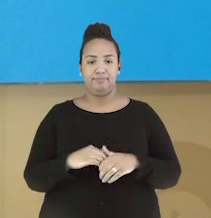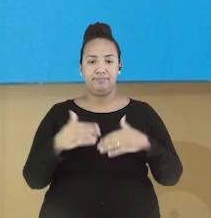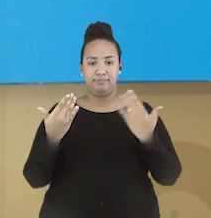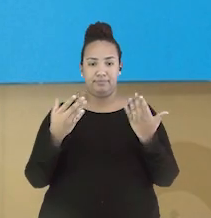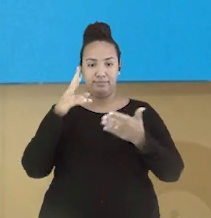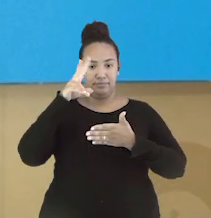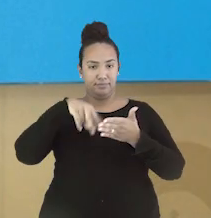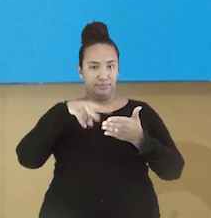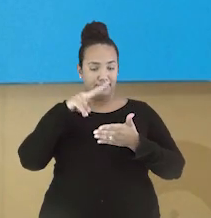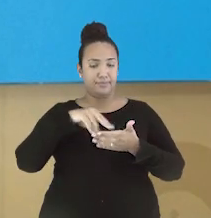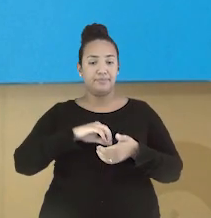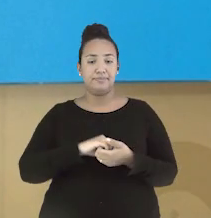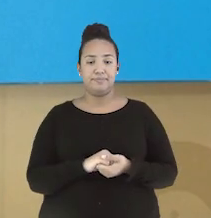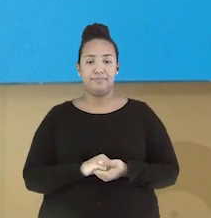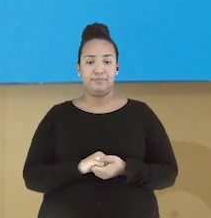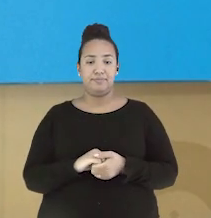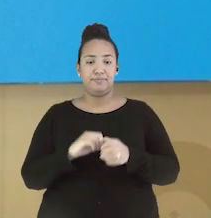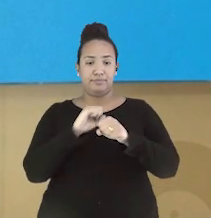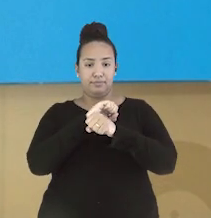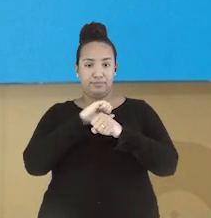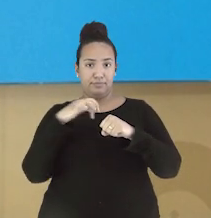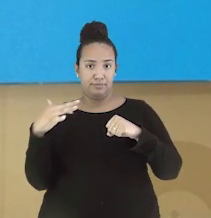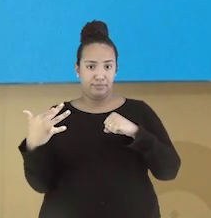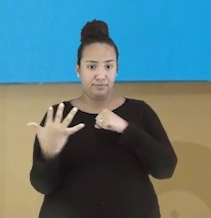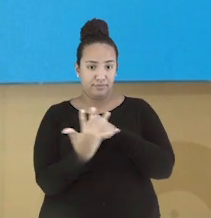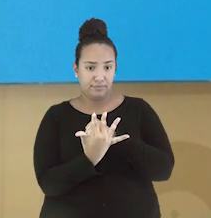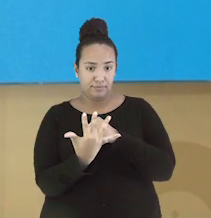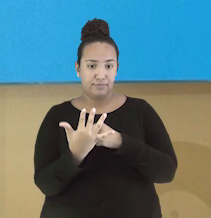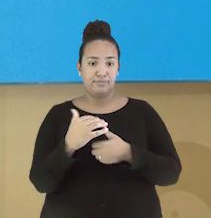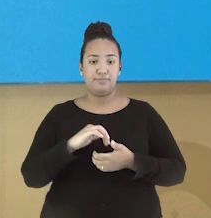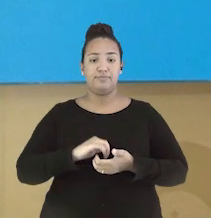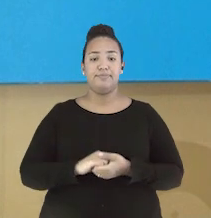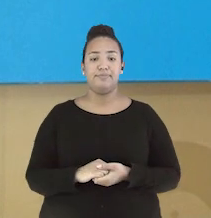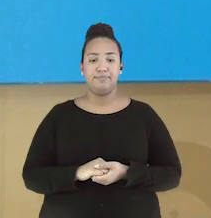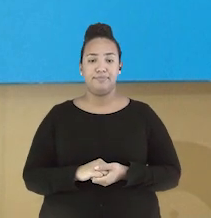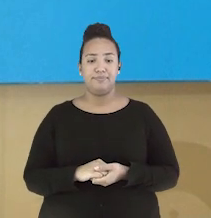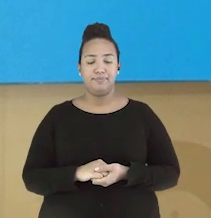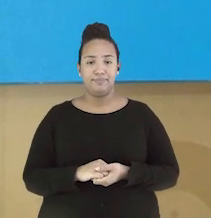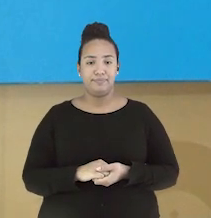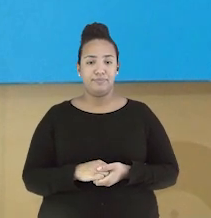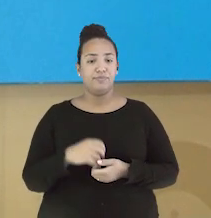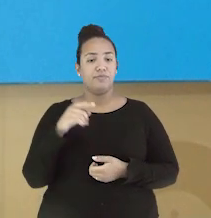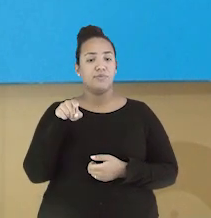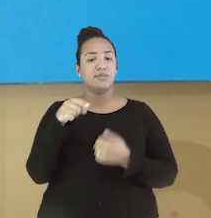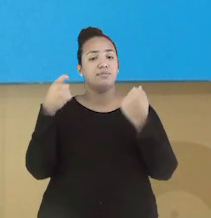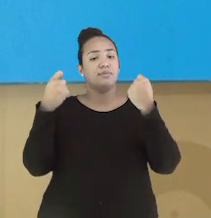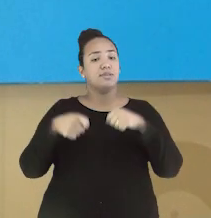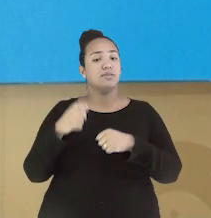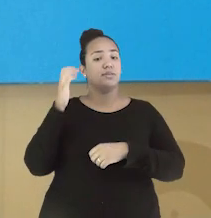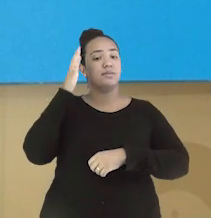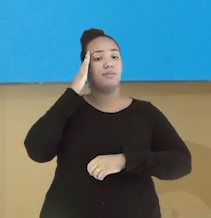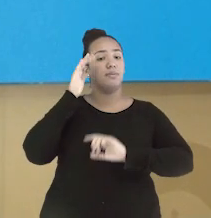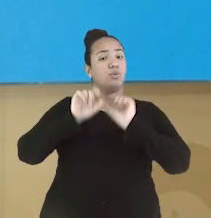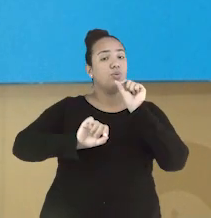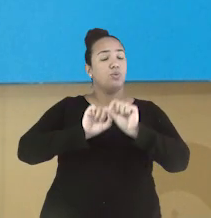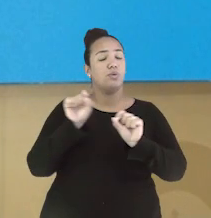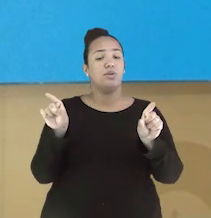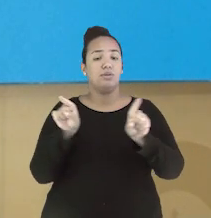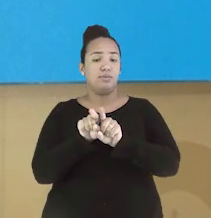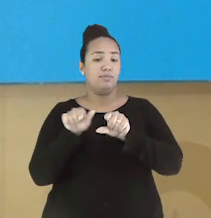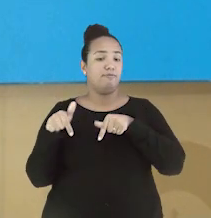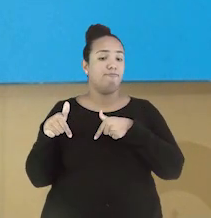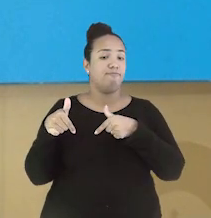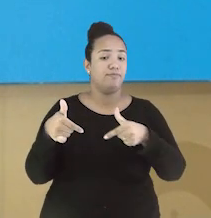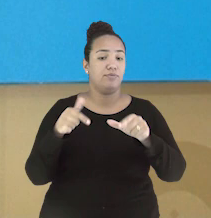Vamos fazer a leitura do material. Coronavírus Covid-19. O que você precisa saber e